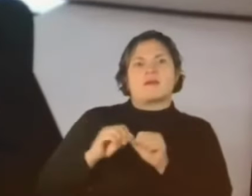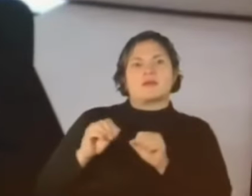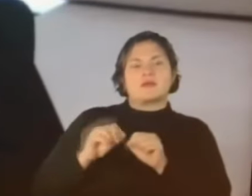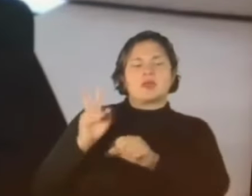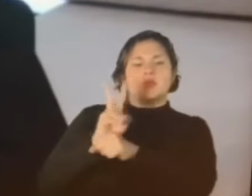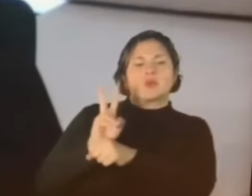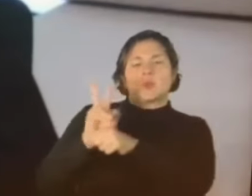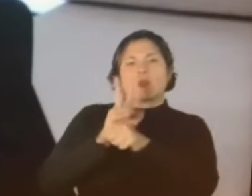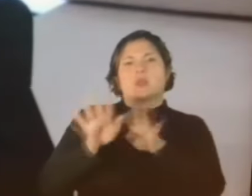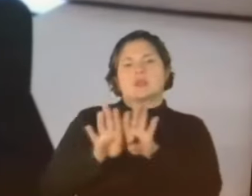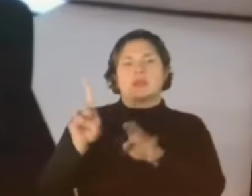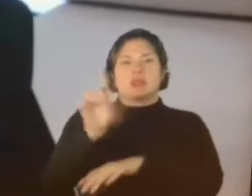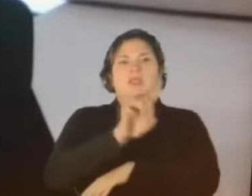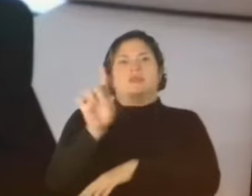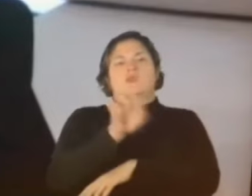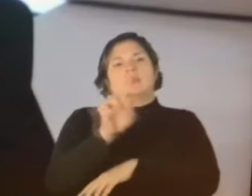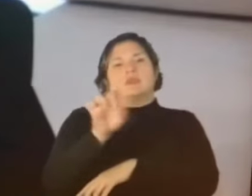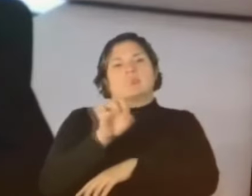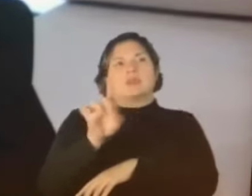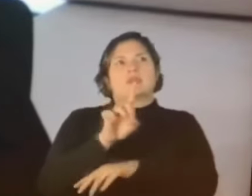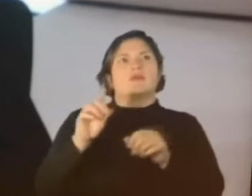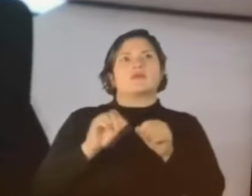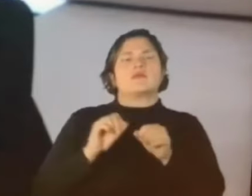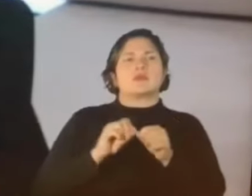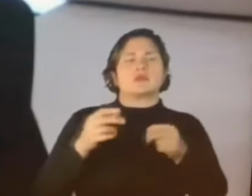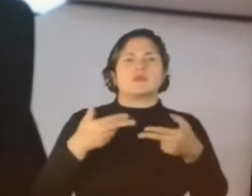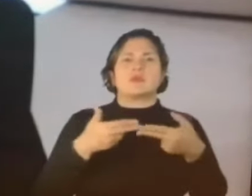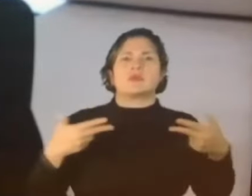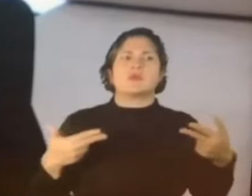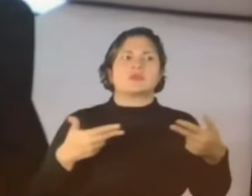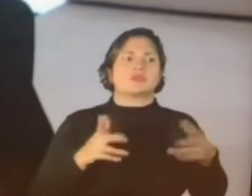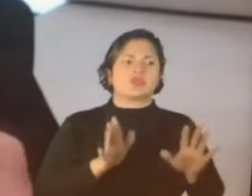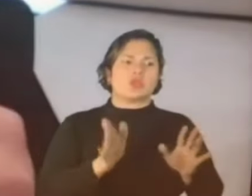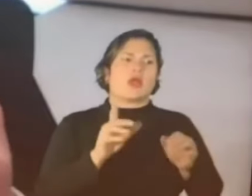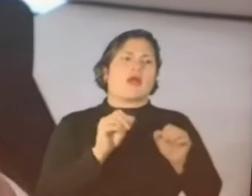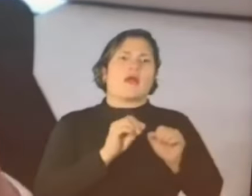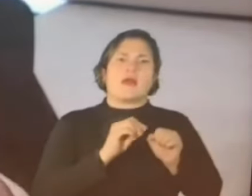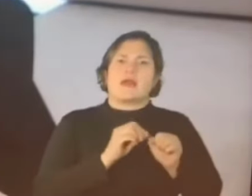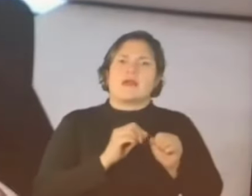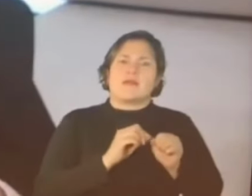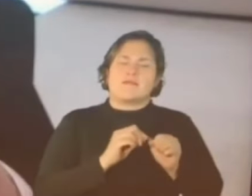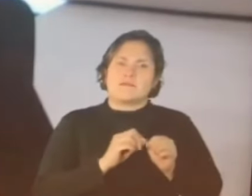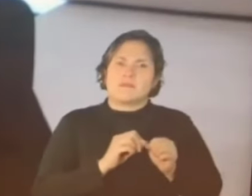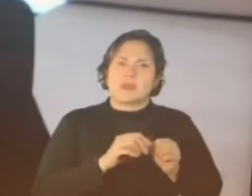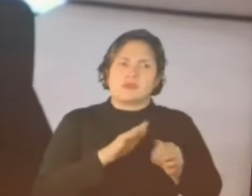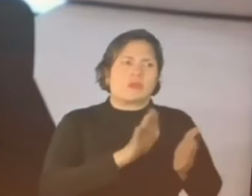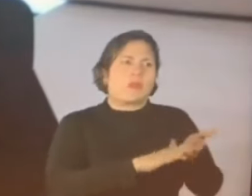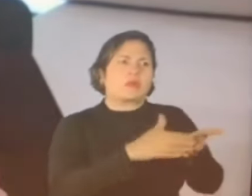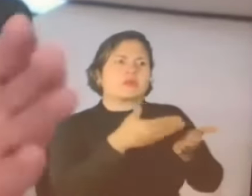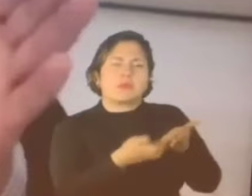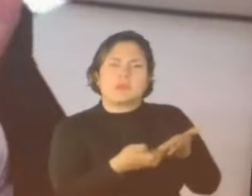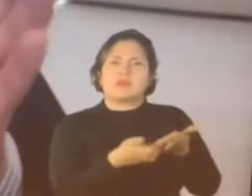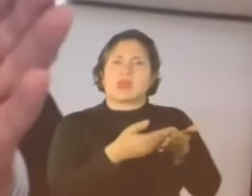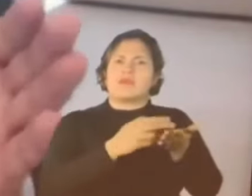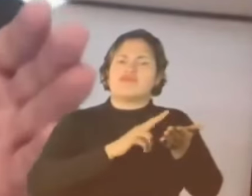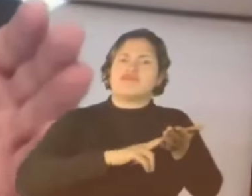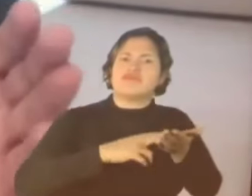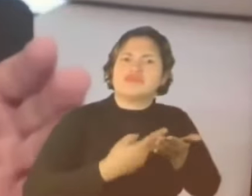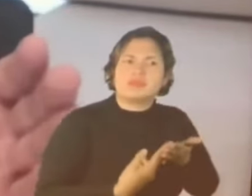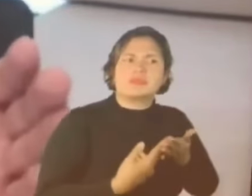tratado não como algo que está aí posto para ser interpretado, e como um